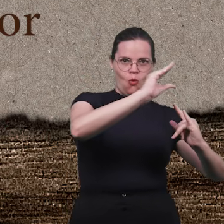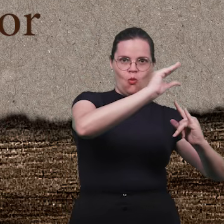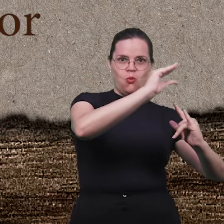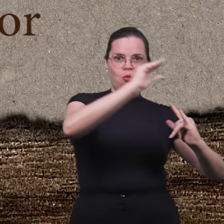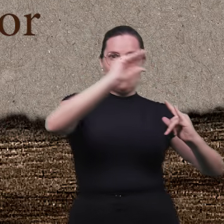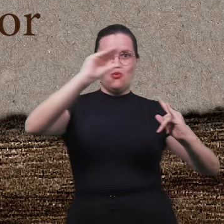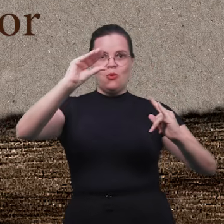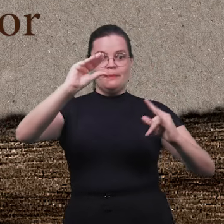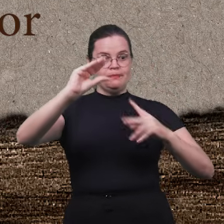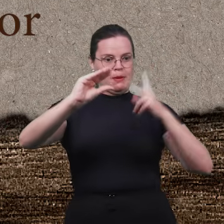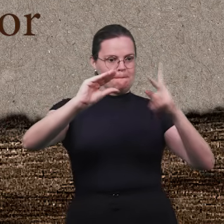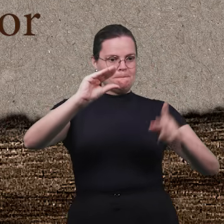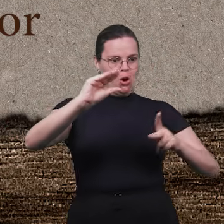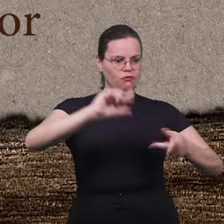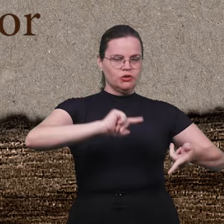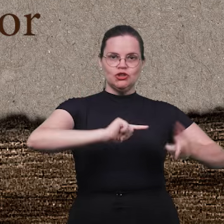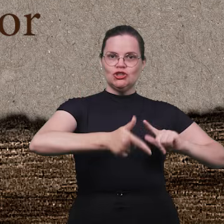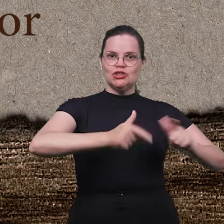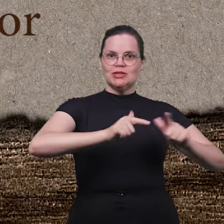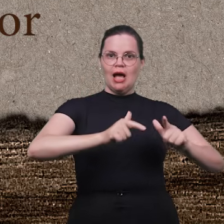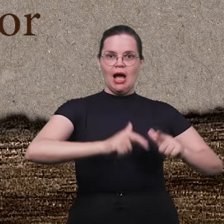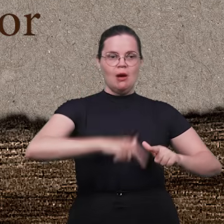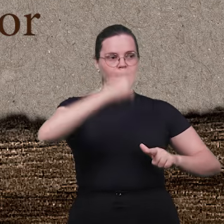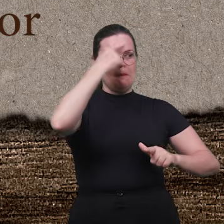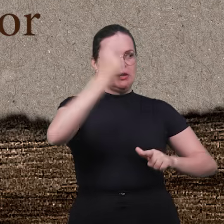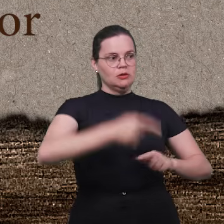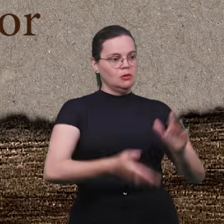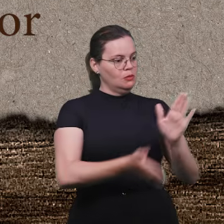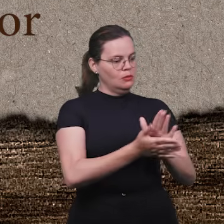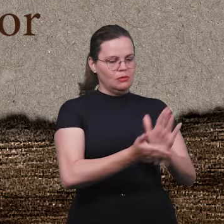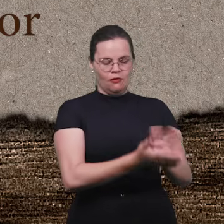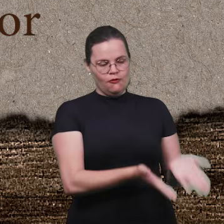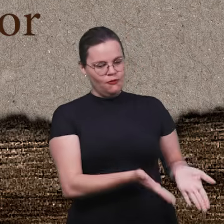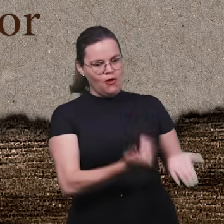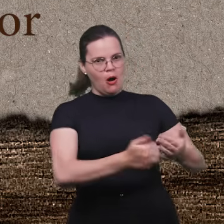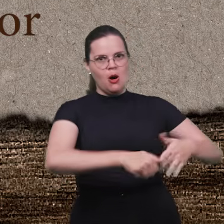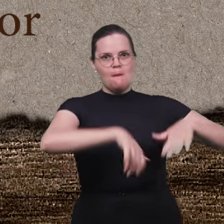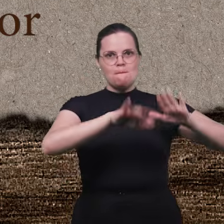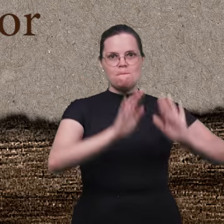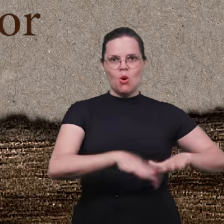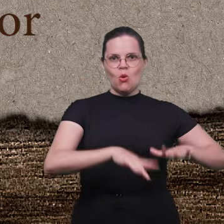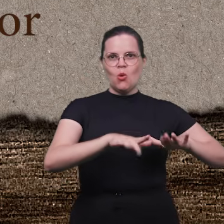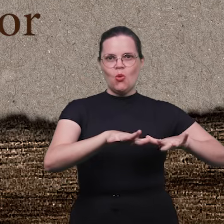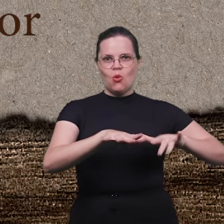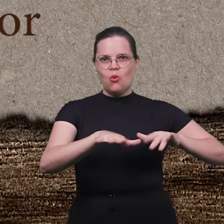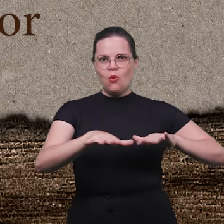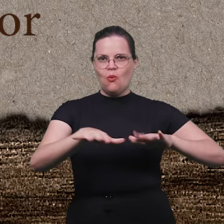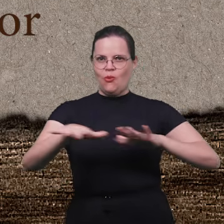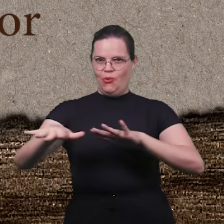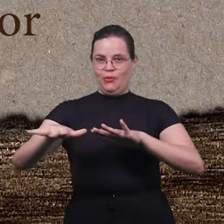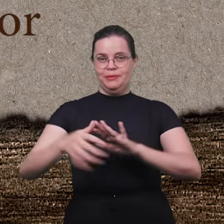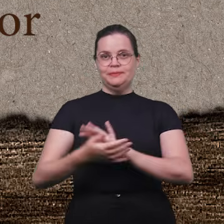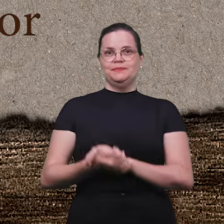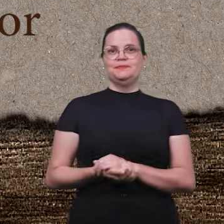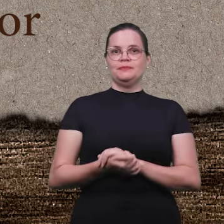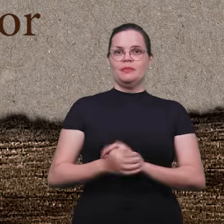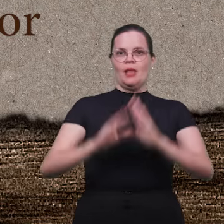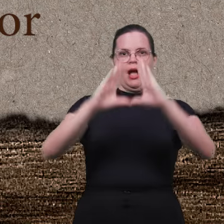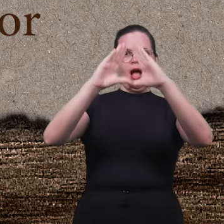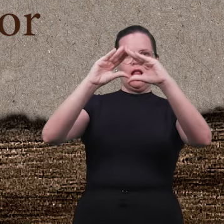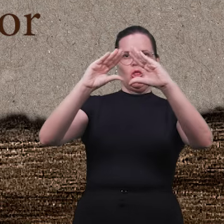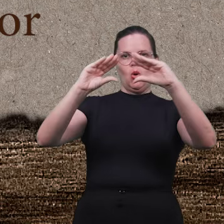de Israel, segundo a ordem de marcha, partiram do deserto de Sinai. E a